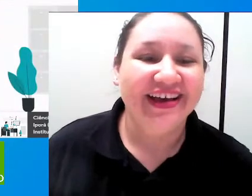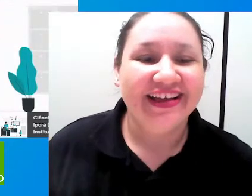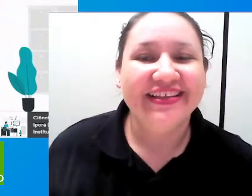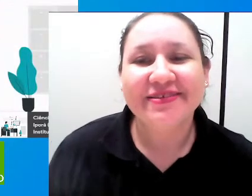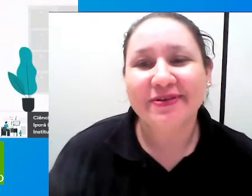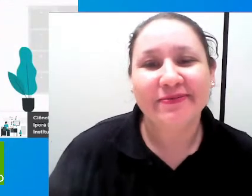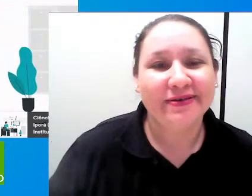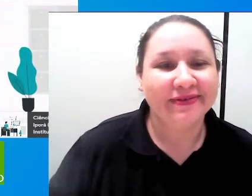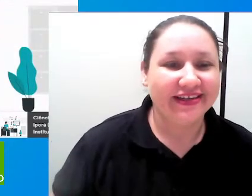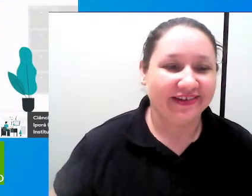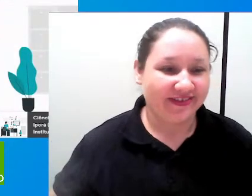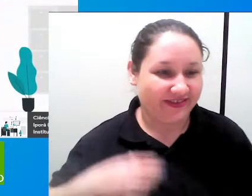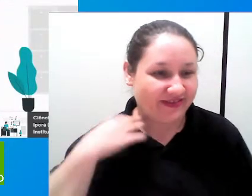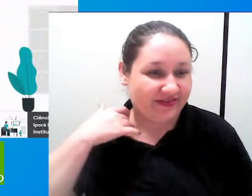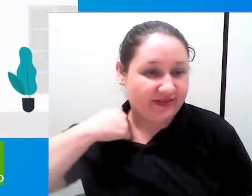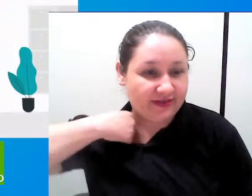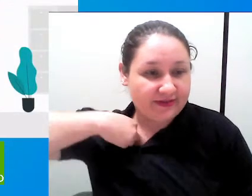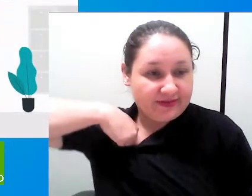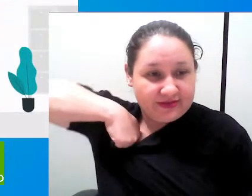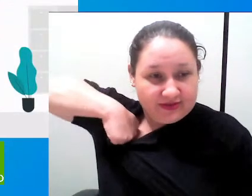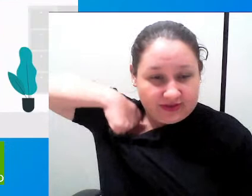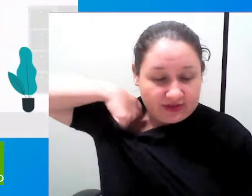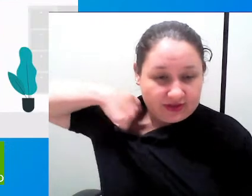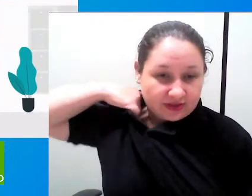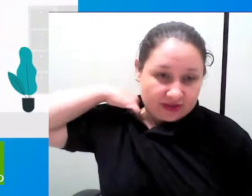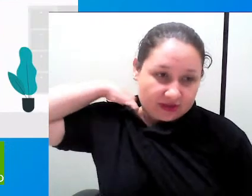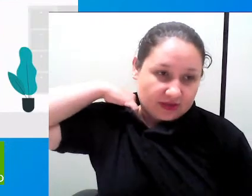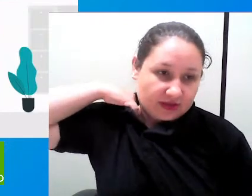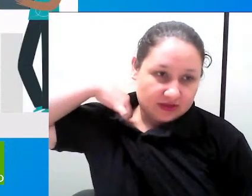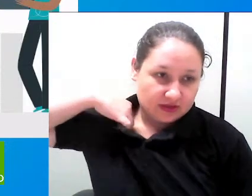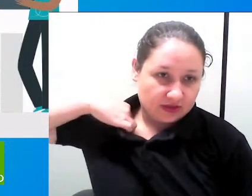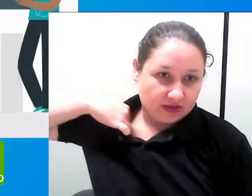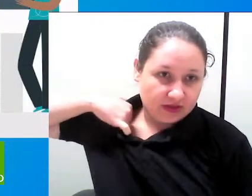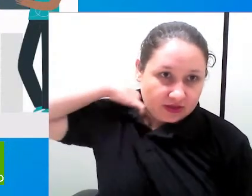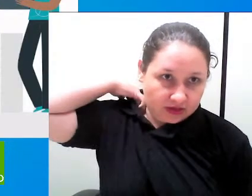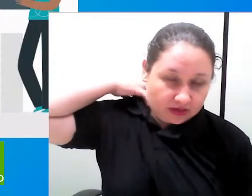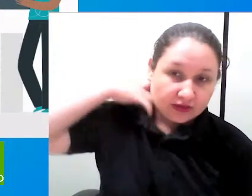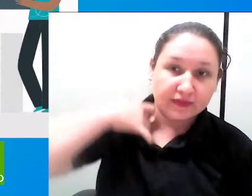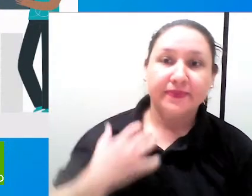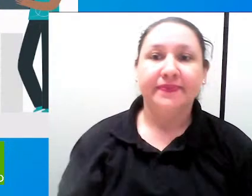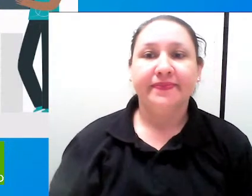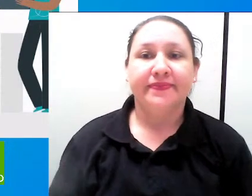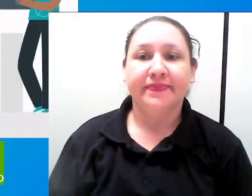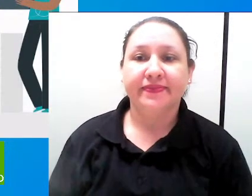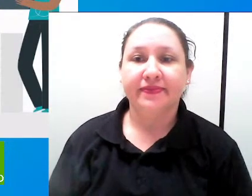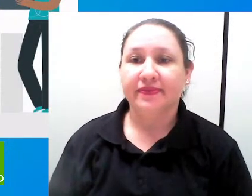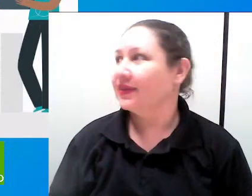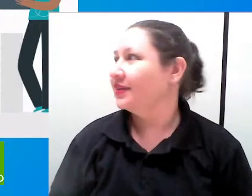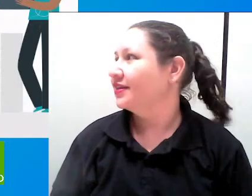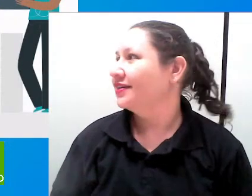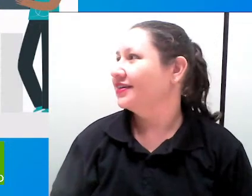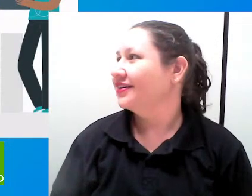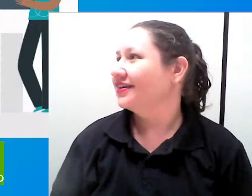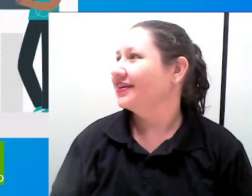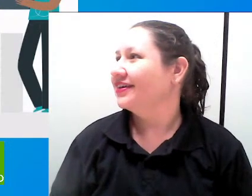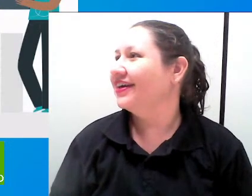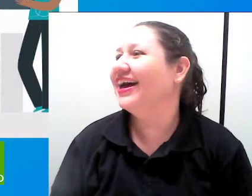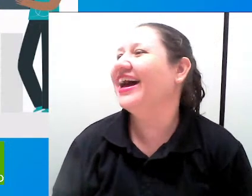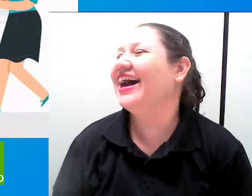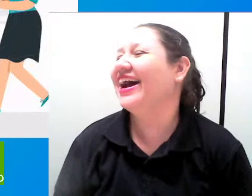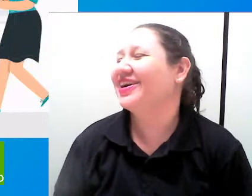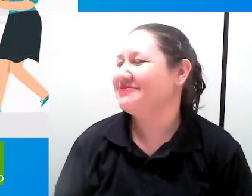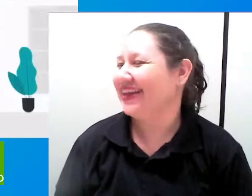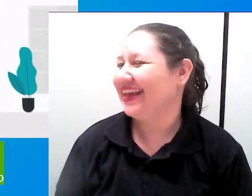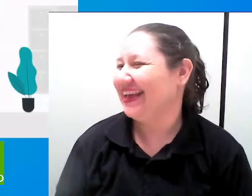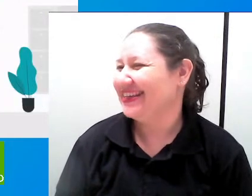Vocês só me confirmam se está passando. Está passando, eu confirmei aqui